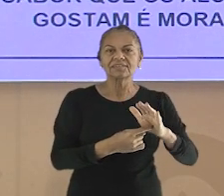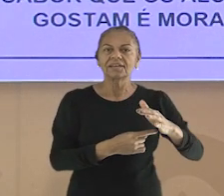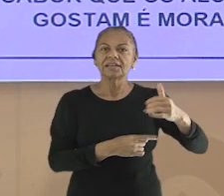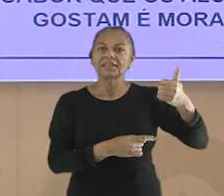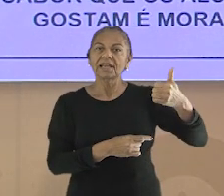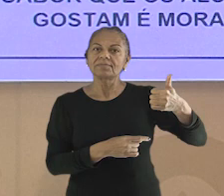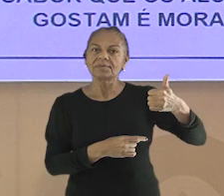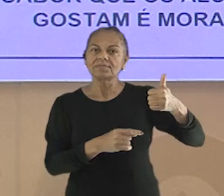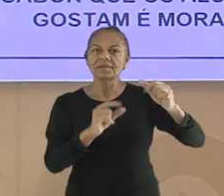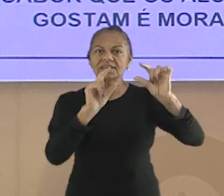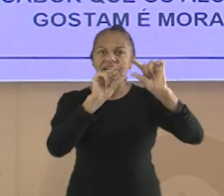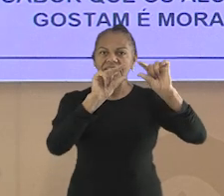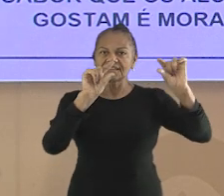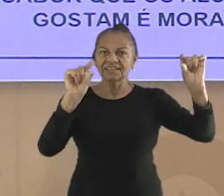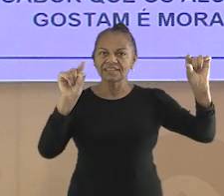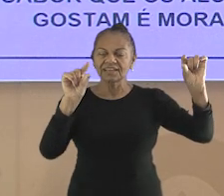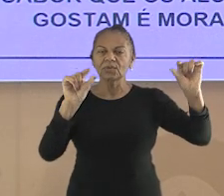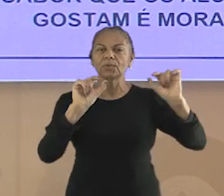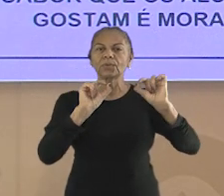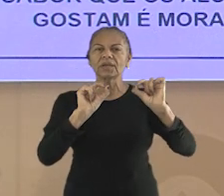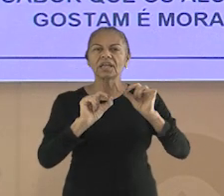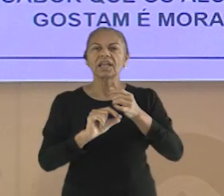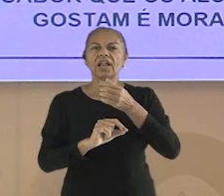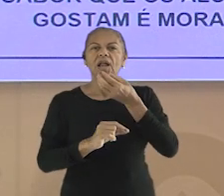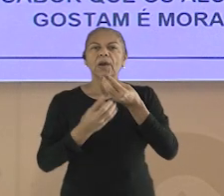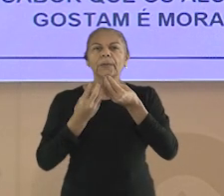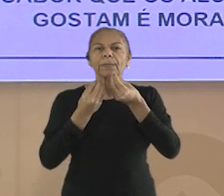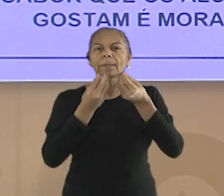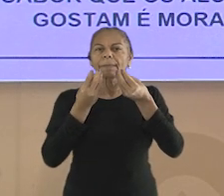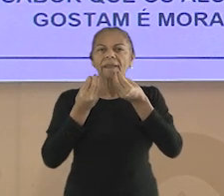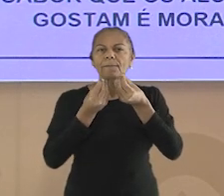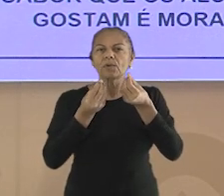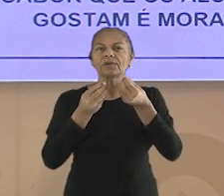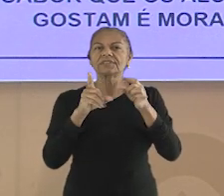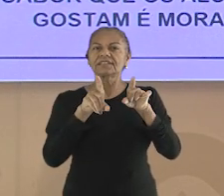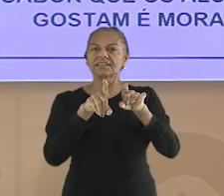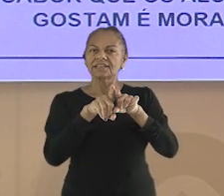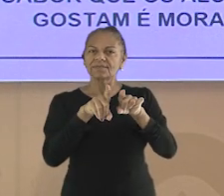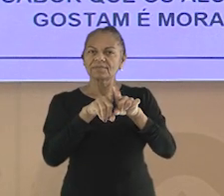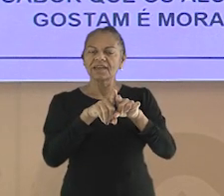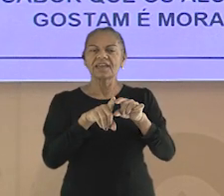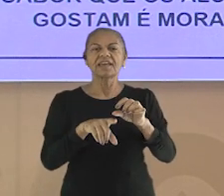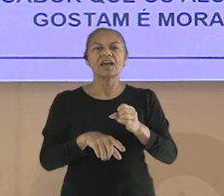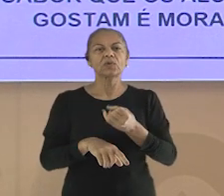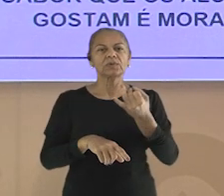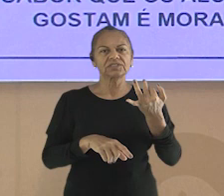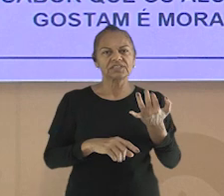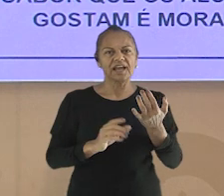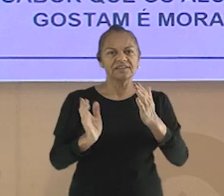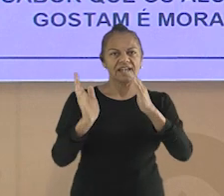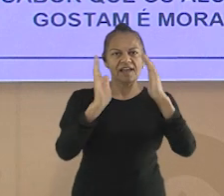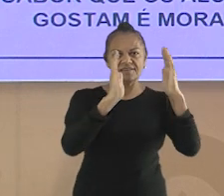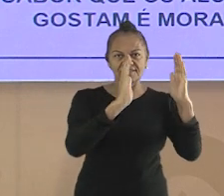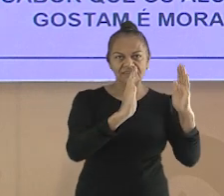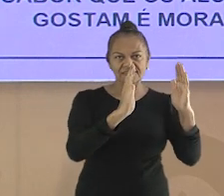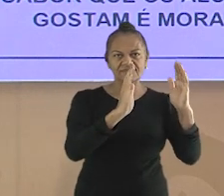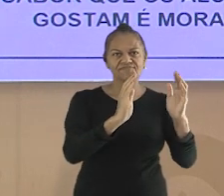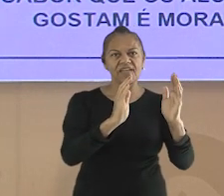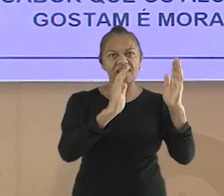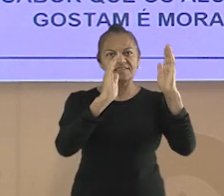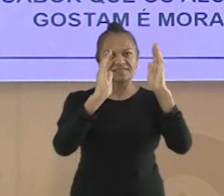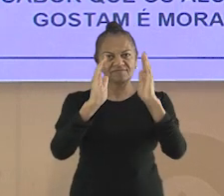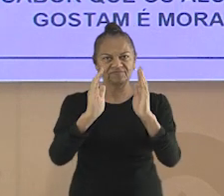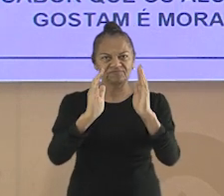E esse vai ser informado aqui na primeira linha. Então, nós temos os sabores e as quantidades. No caso